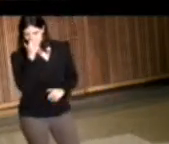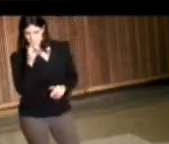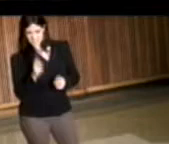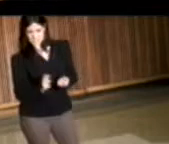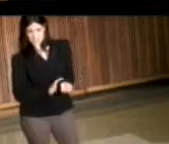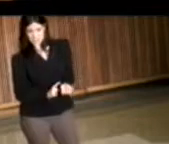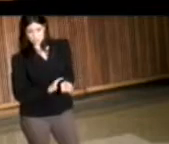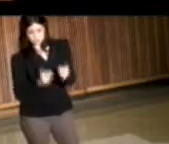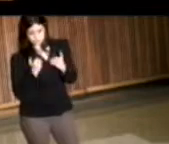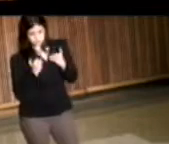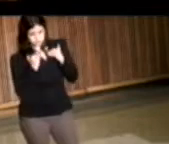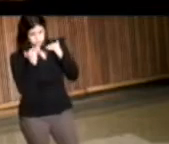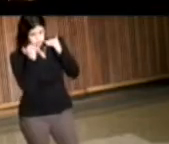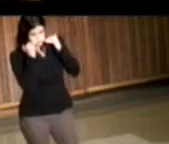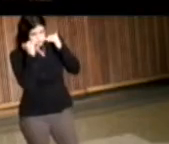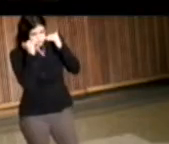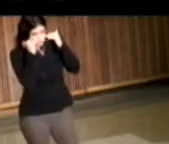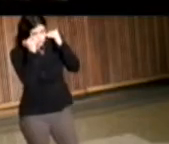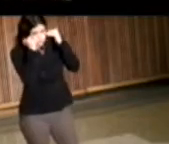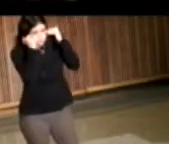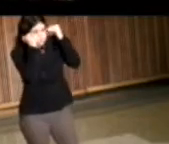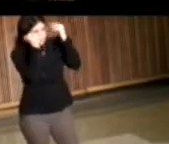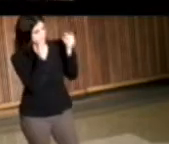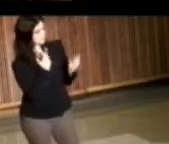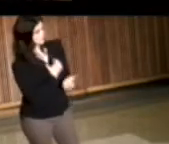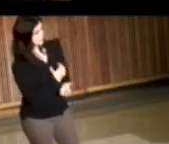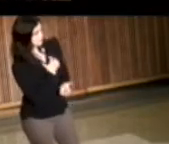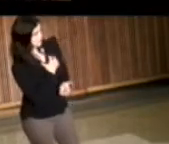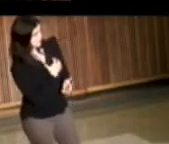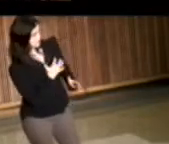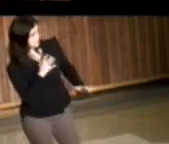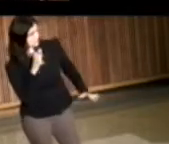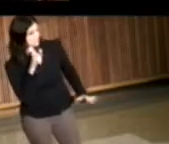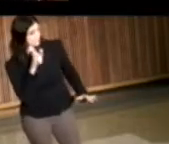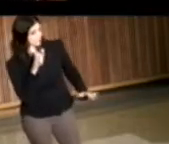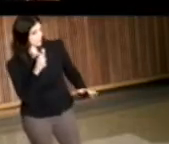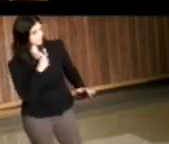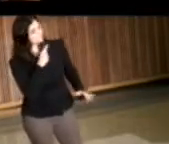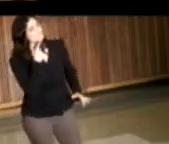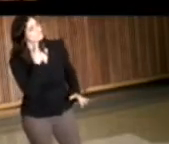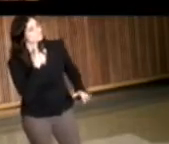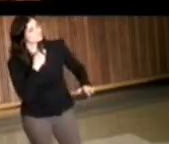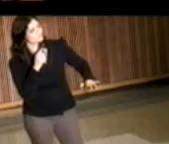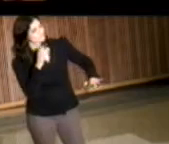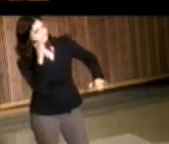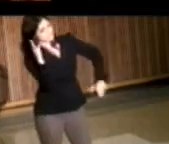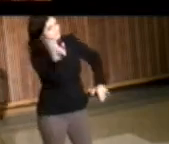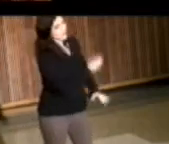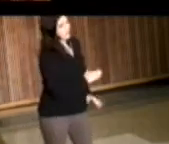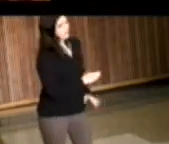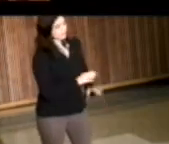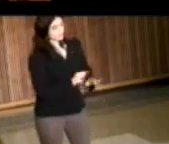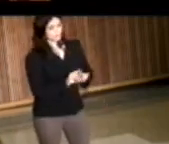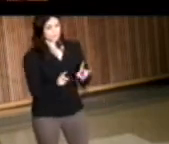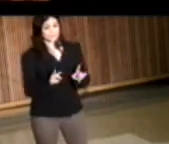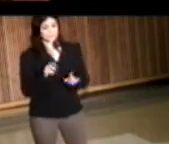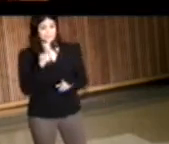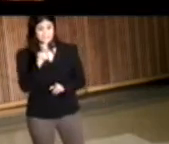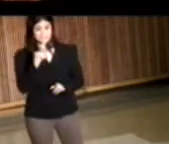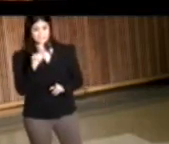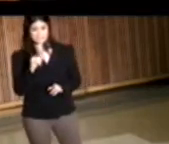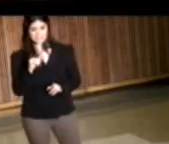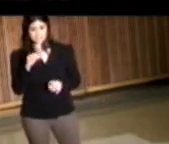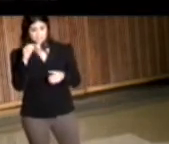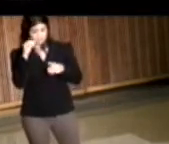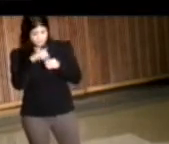outra maneira, e se Jesus não estiver lá entronizado como o Senhor da nossa vida, a gente não consegue andar a segunda milha, a gente não